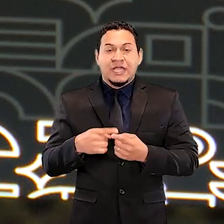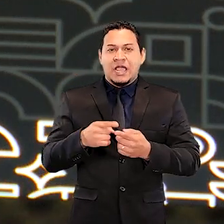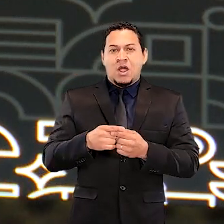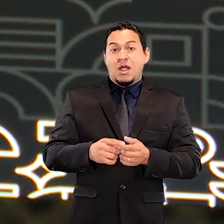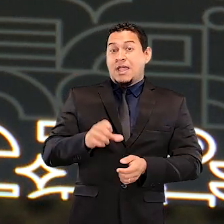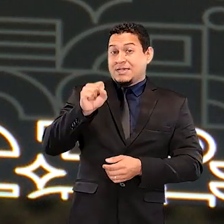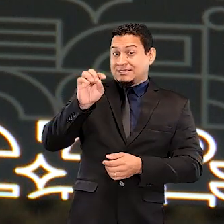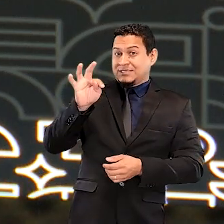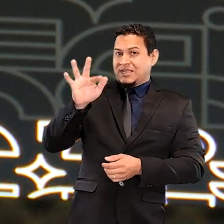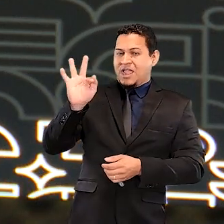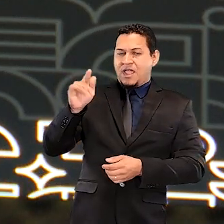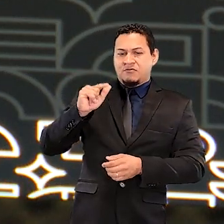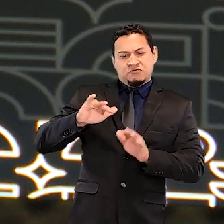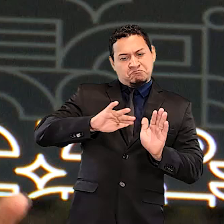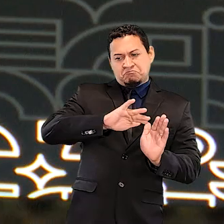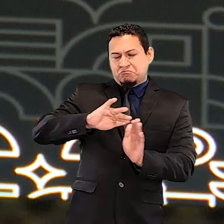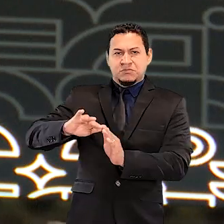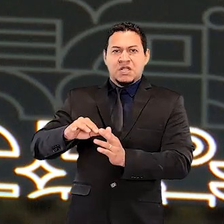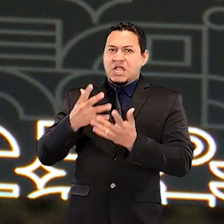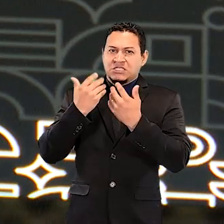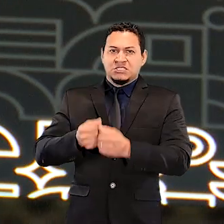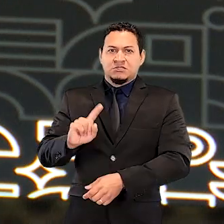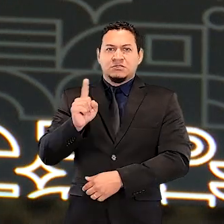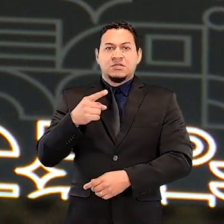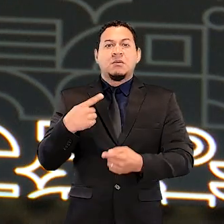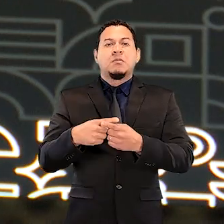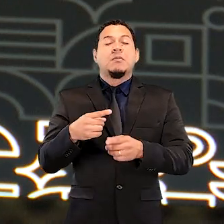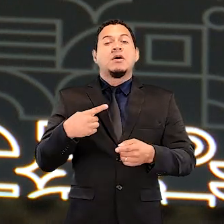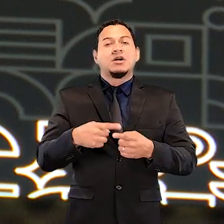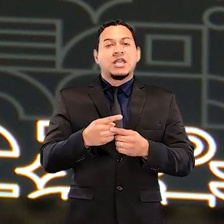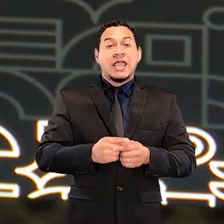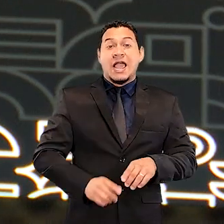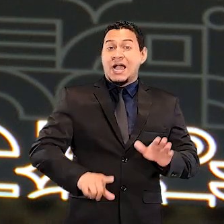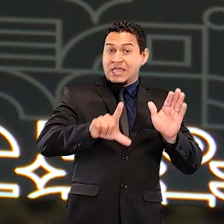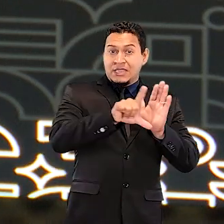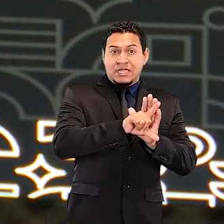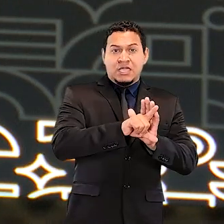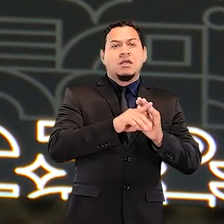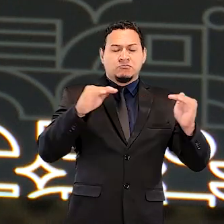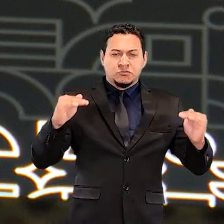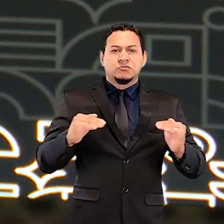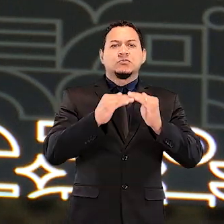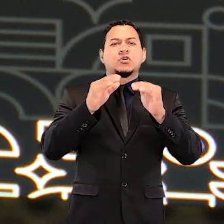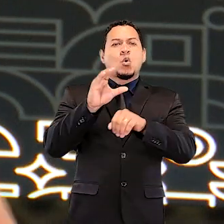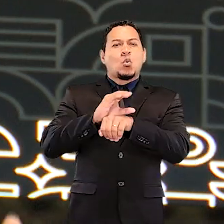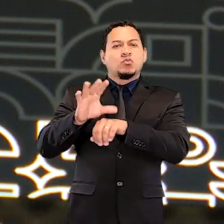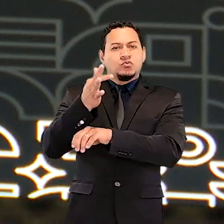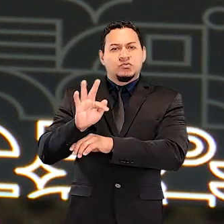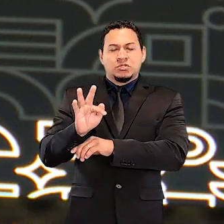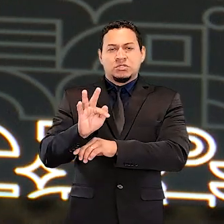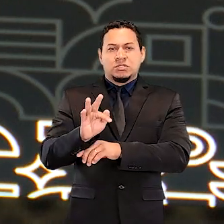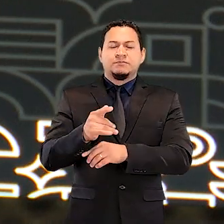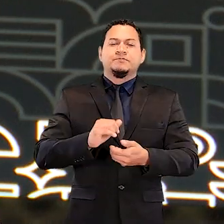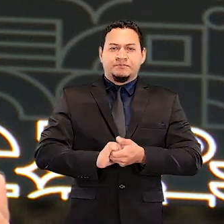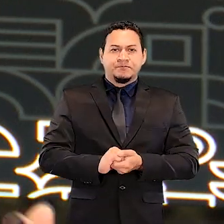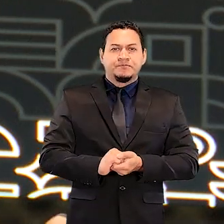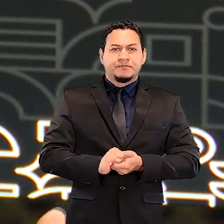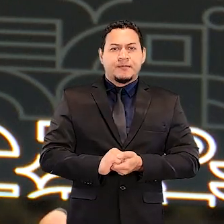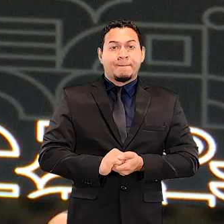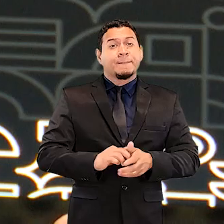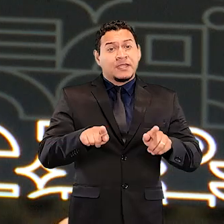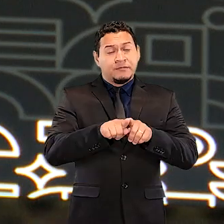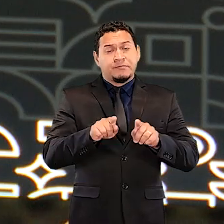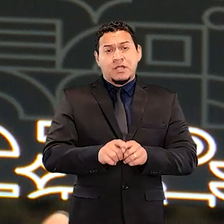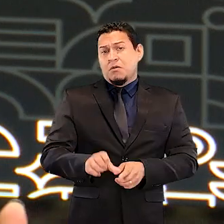pela ADC 19, dizendo que a lei é constitucional, que não ofende o princípio da igualdade. Veio também